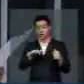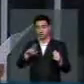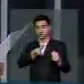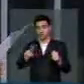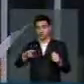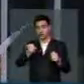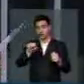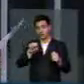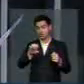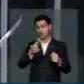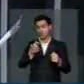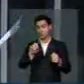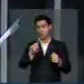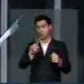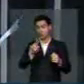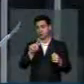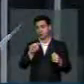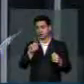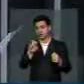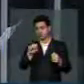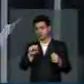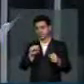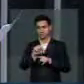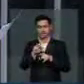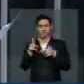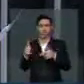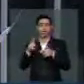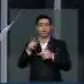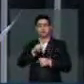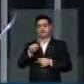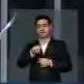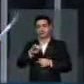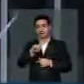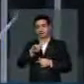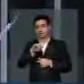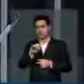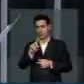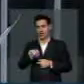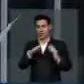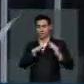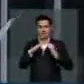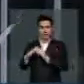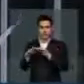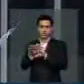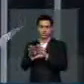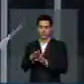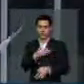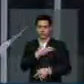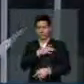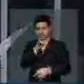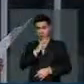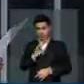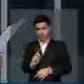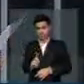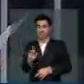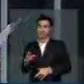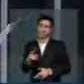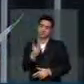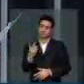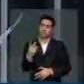José Rodrigues de Oliveira o Zezinho um vizinho e amigo para quem não conhece cresceram